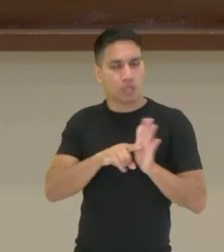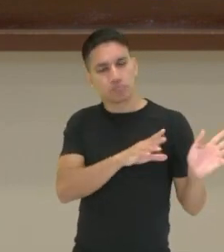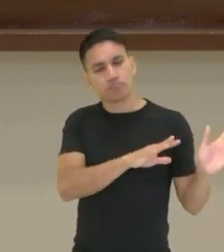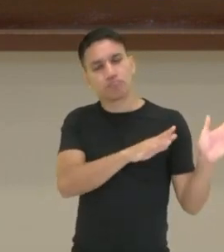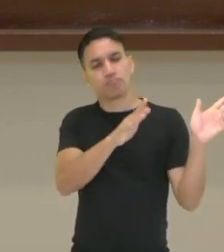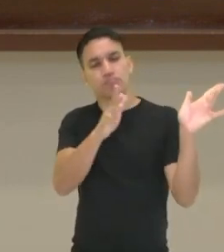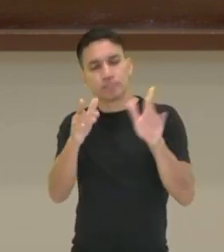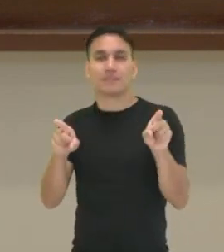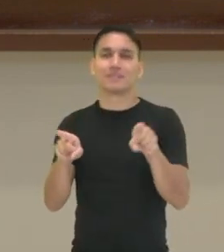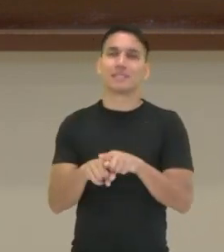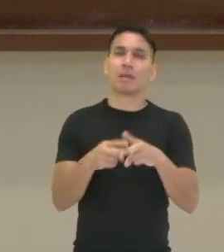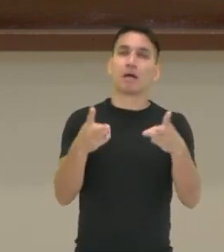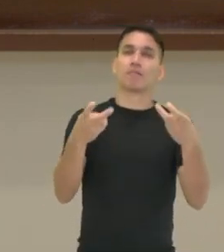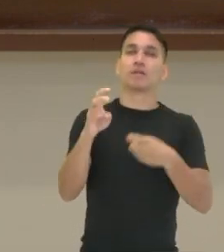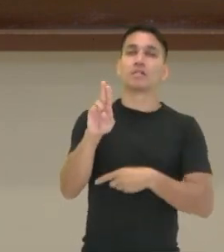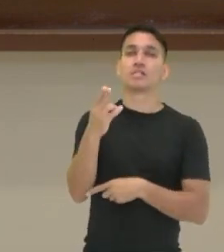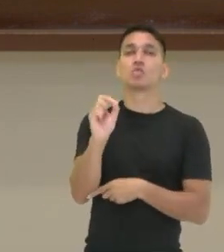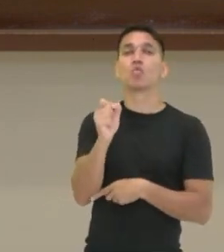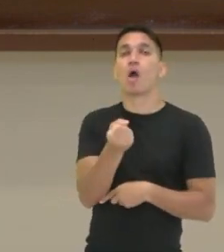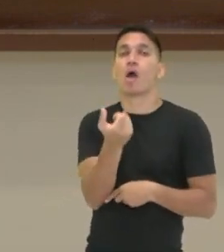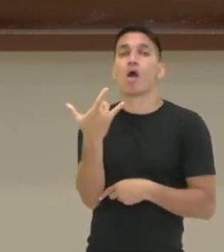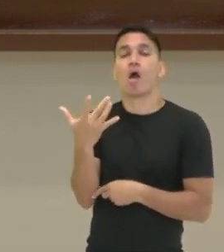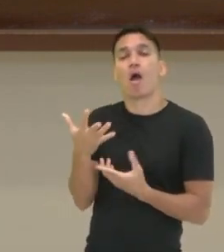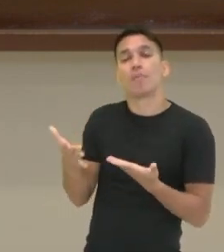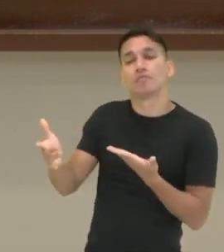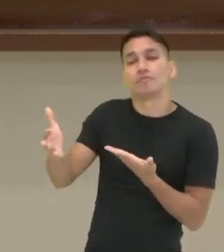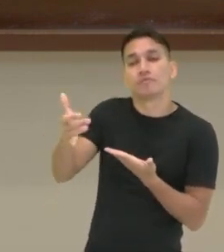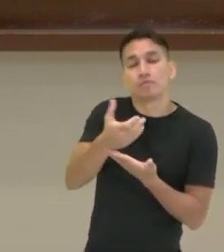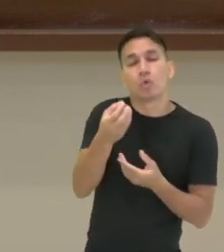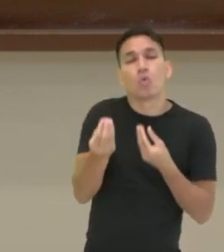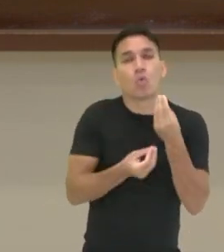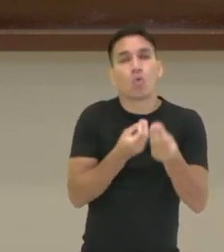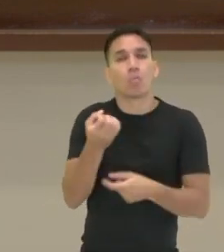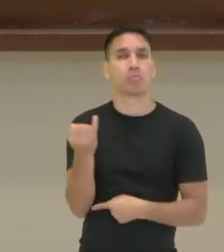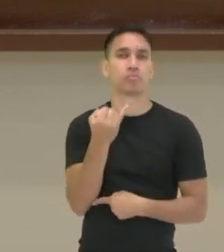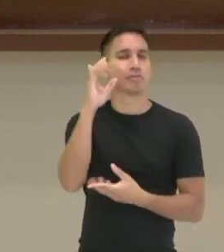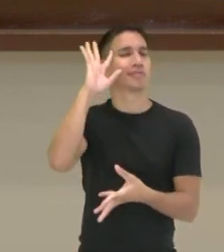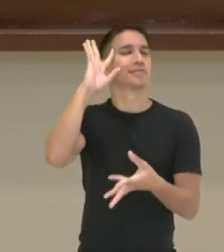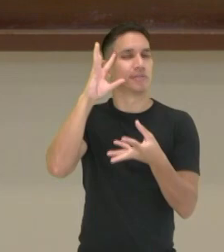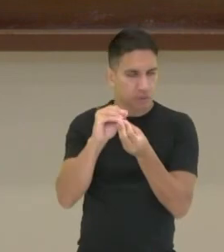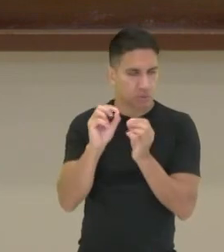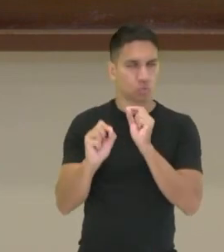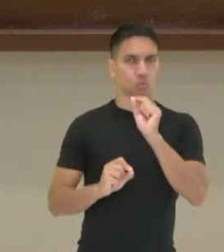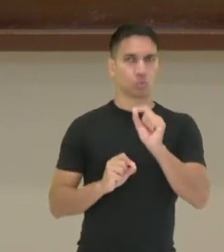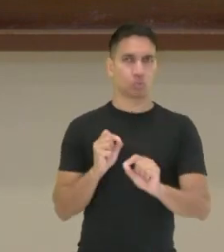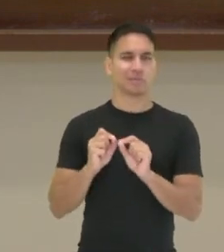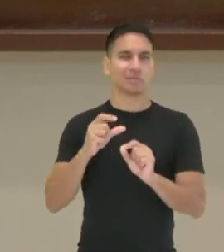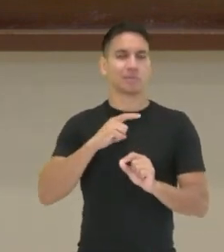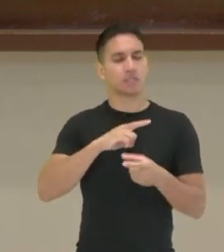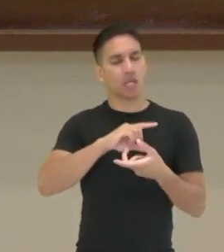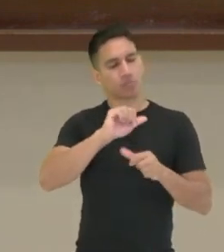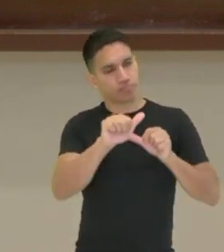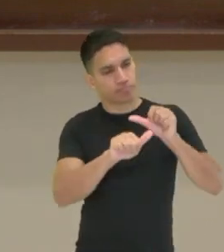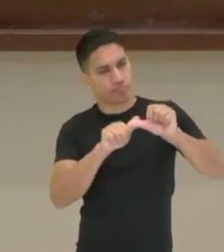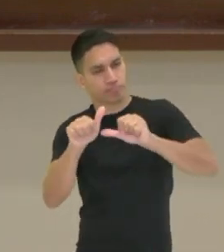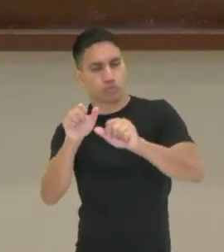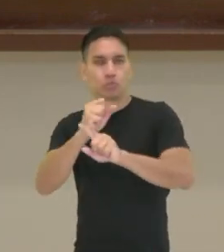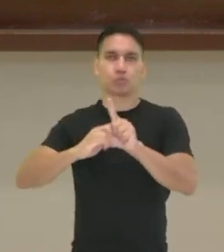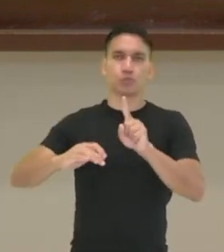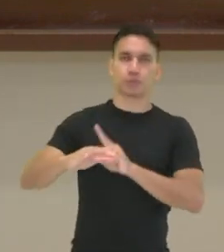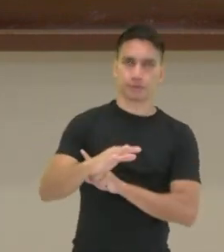nós vimos alguns dados e o quanto eles são importantes para a gente entender as transformações na